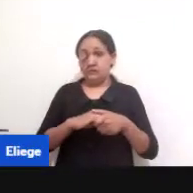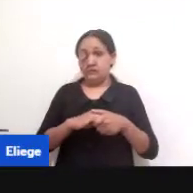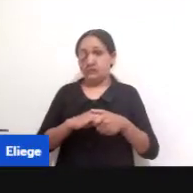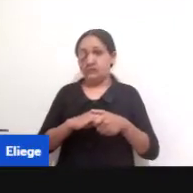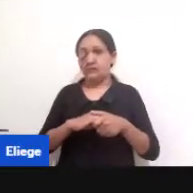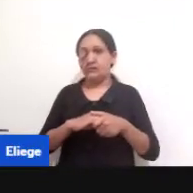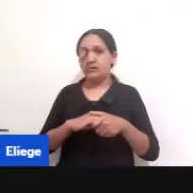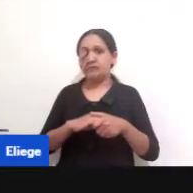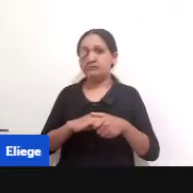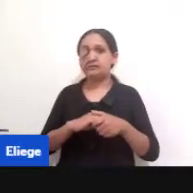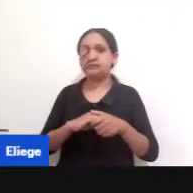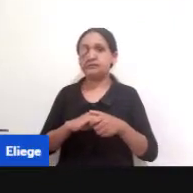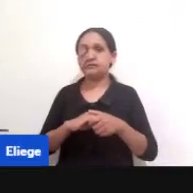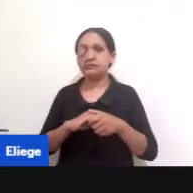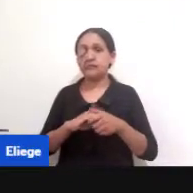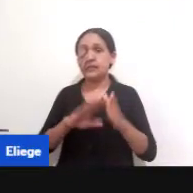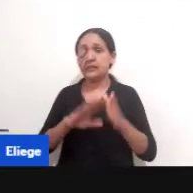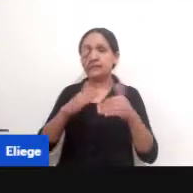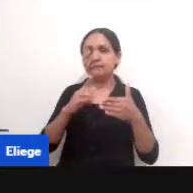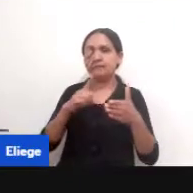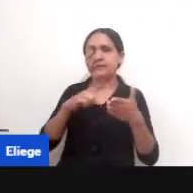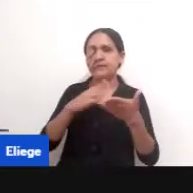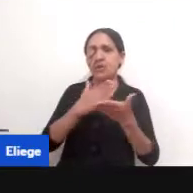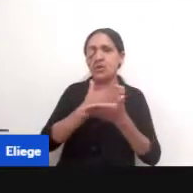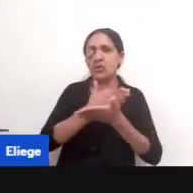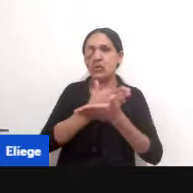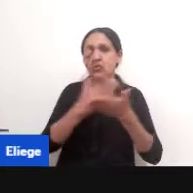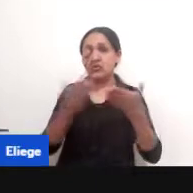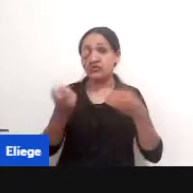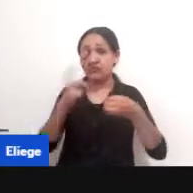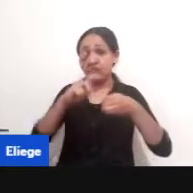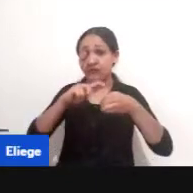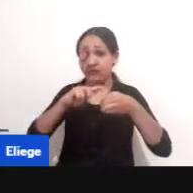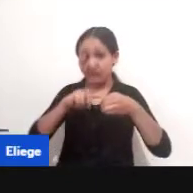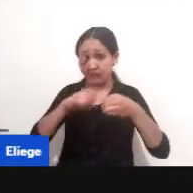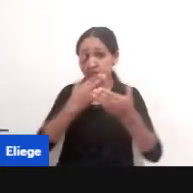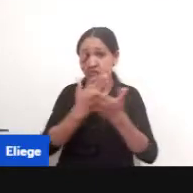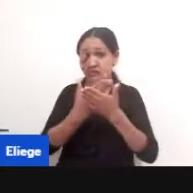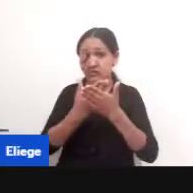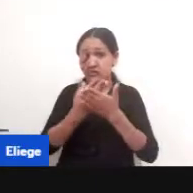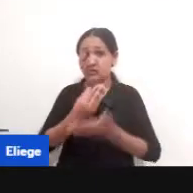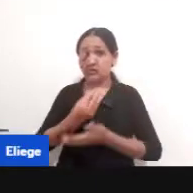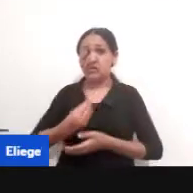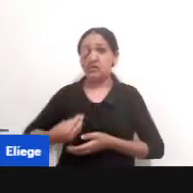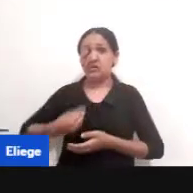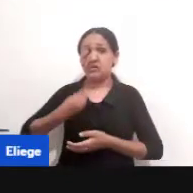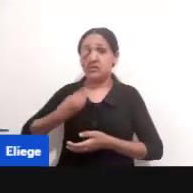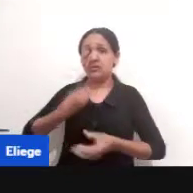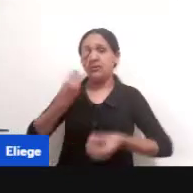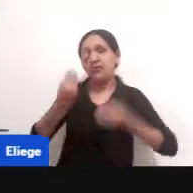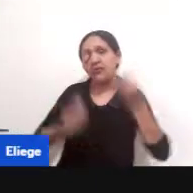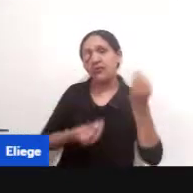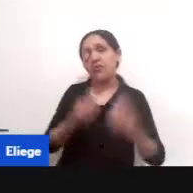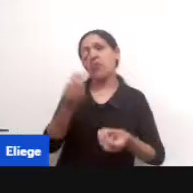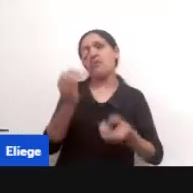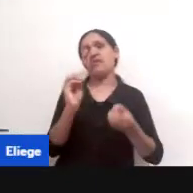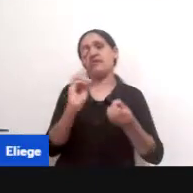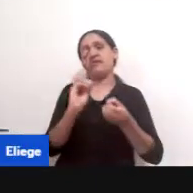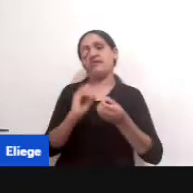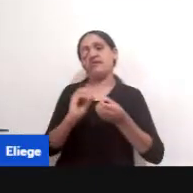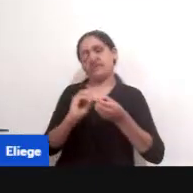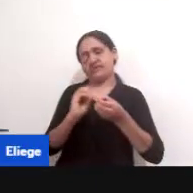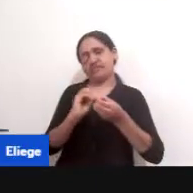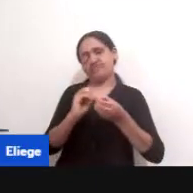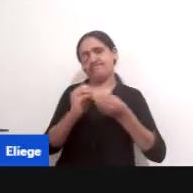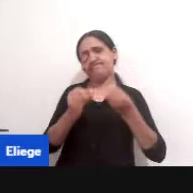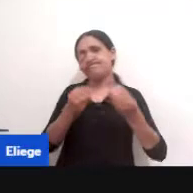Então, nós tivemos o início dessa aula presencial, né? Então, como que nós vamos fazer esse início de aula presencial? Como é que